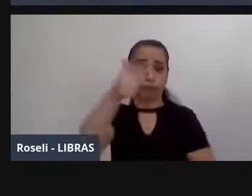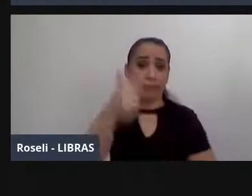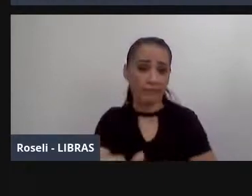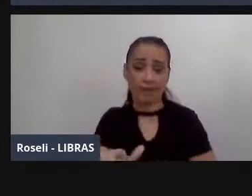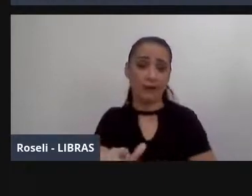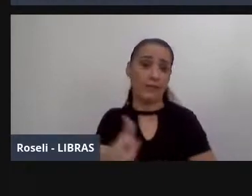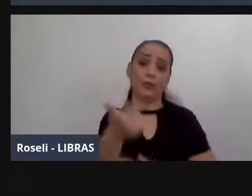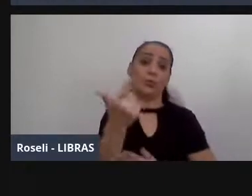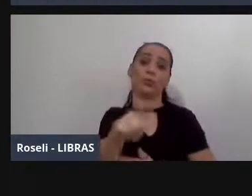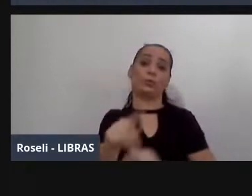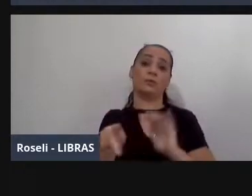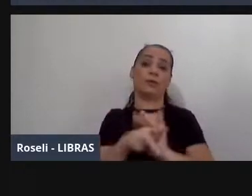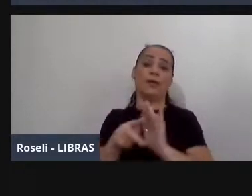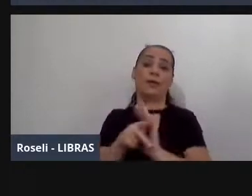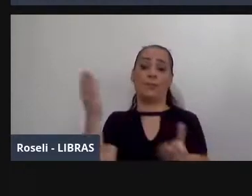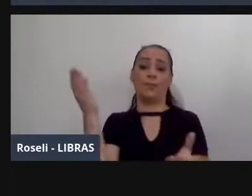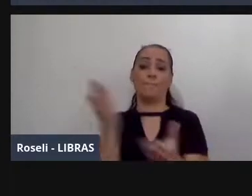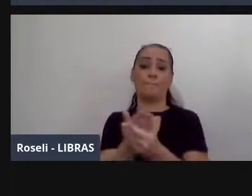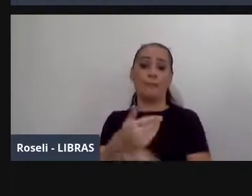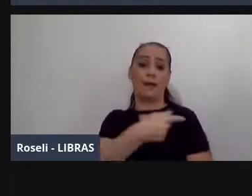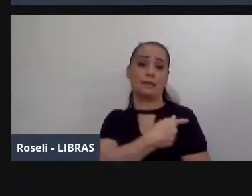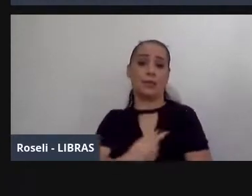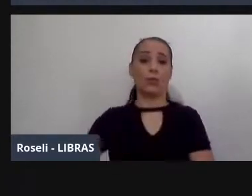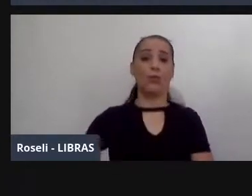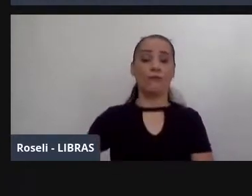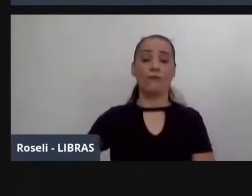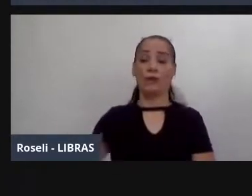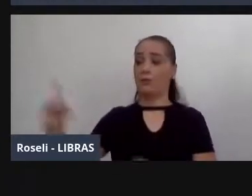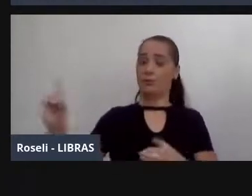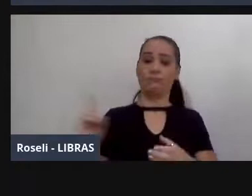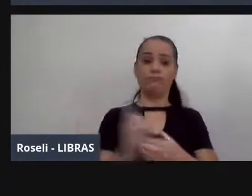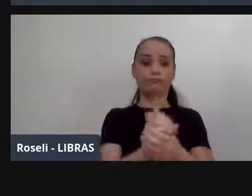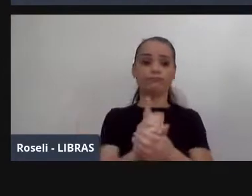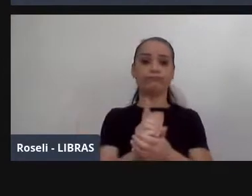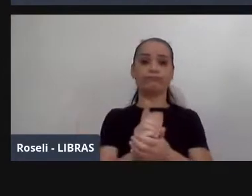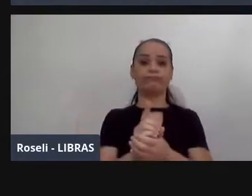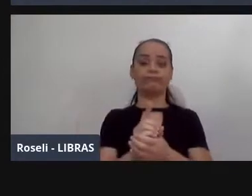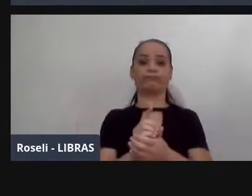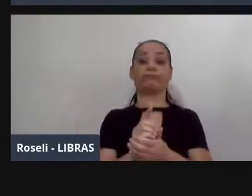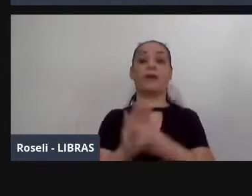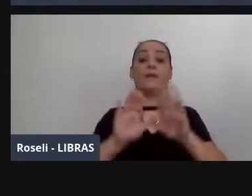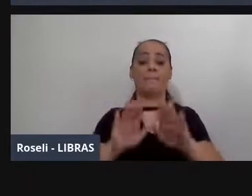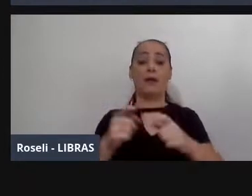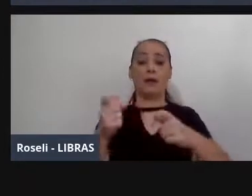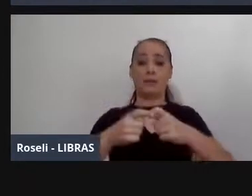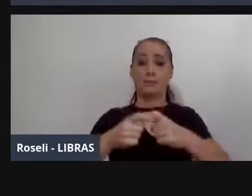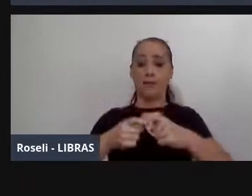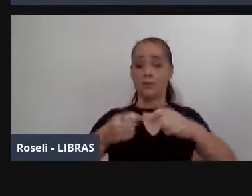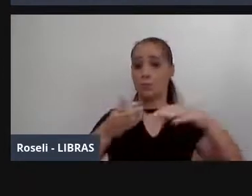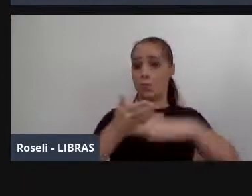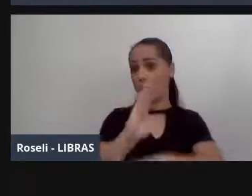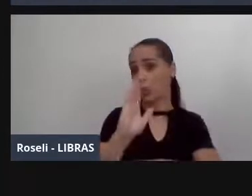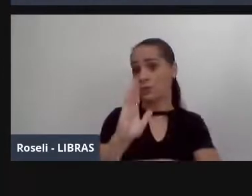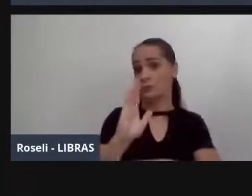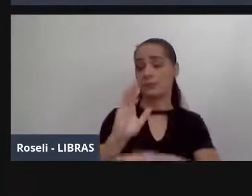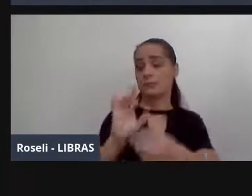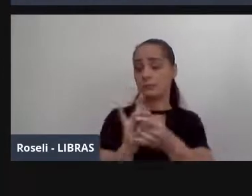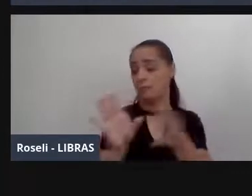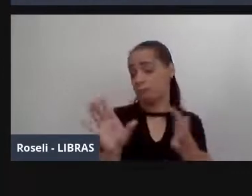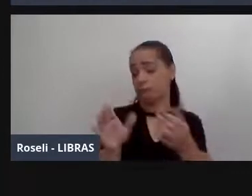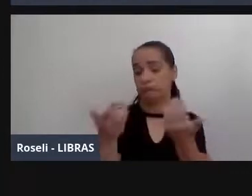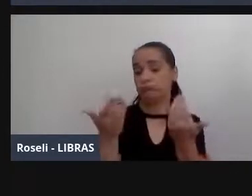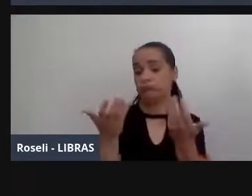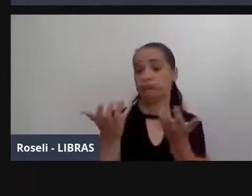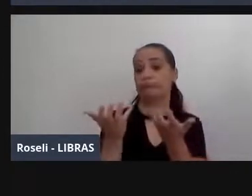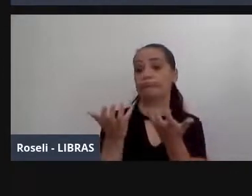atuar como médicos. Com o fim do acordo, esses médicos não tinham mais autorização. Então, eles foram para subempregos,